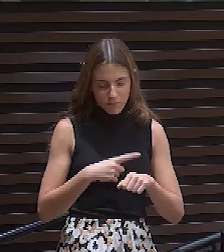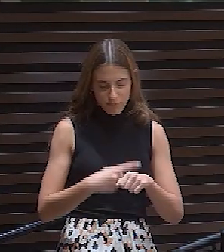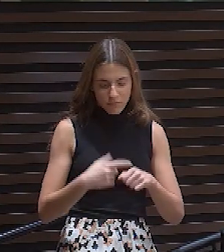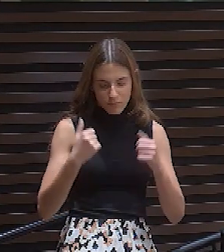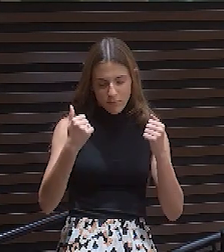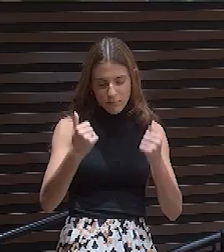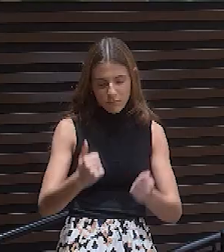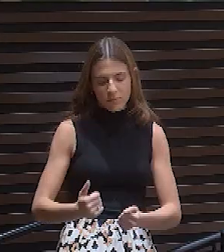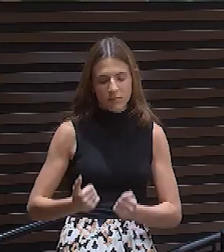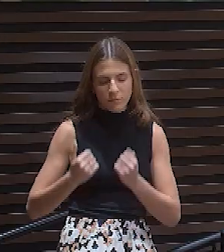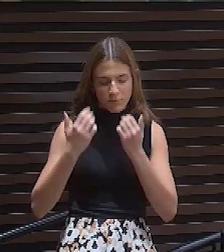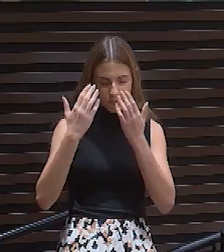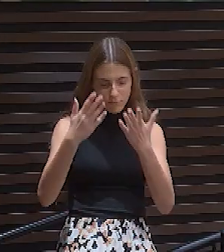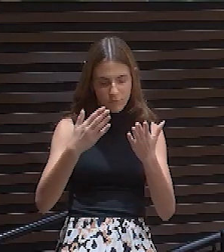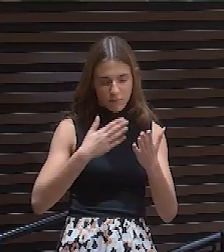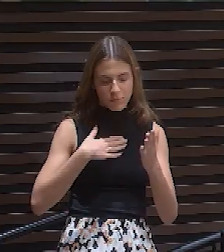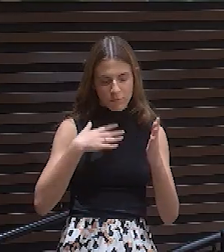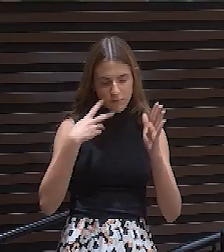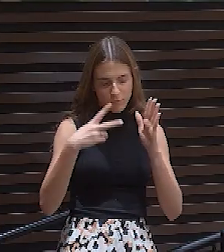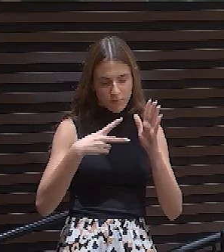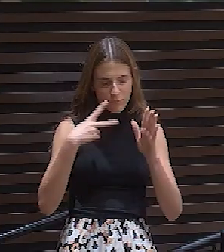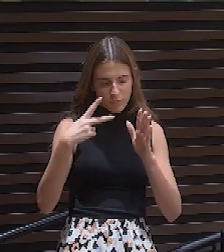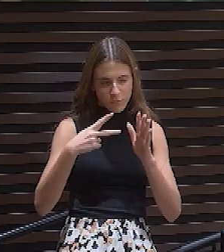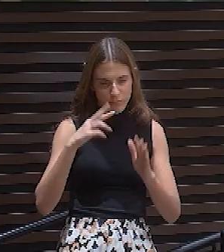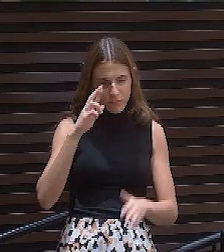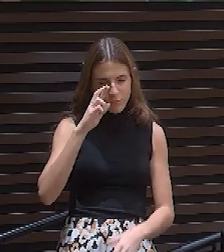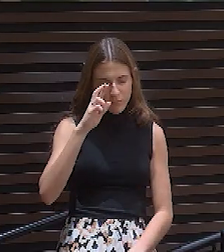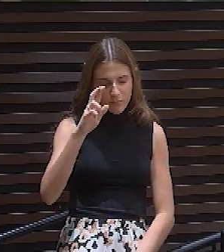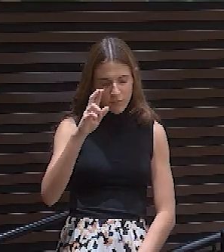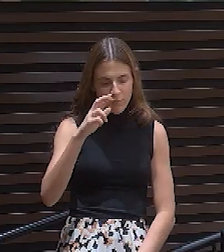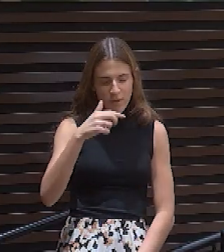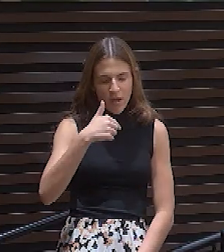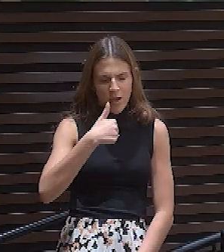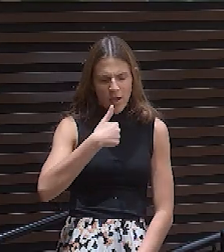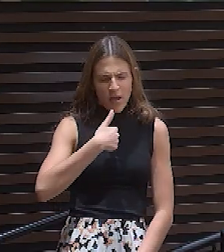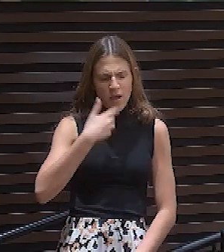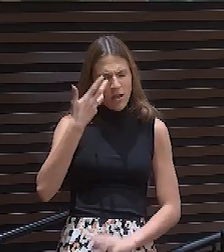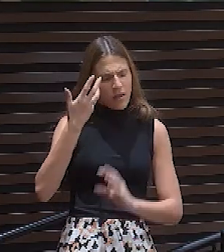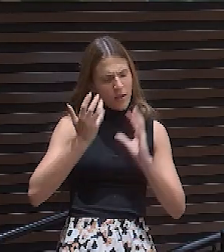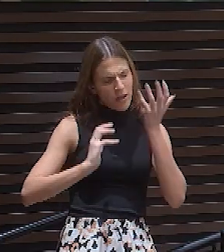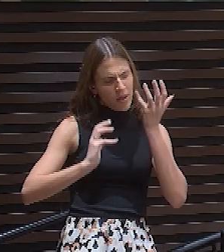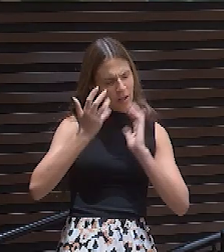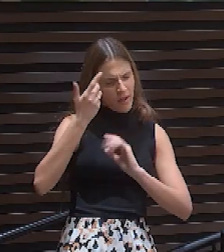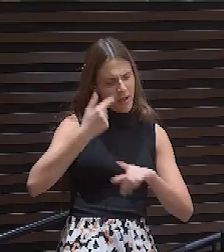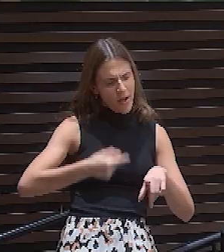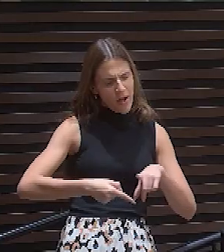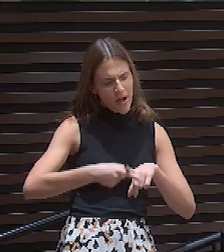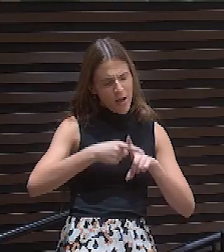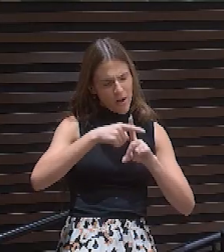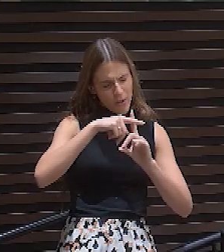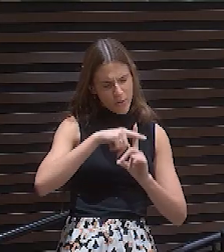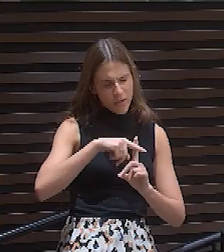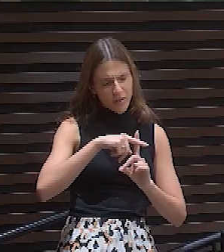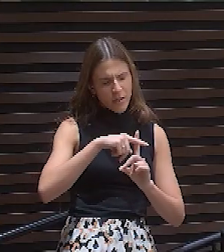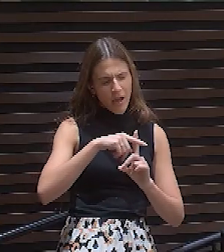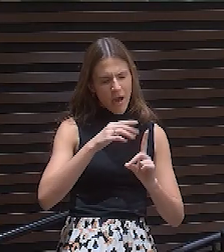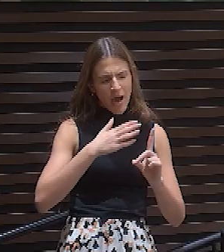consagração do meu pacto com o Senhor, estou comemorando a cruz, a